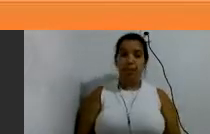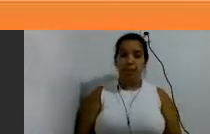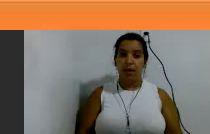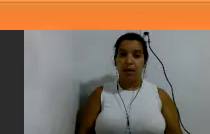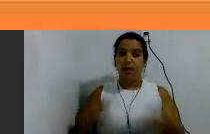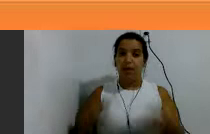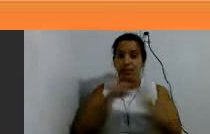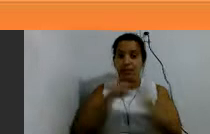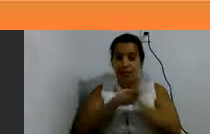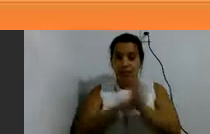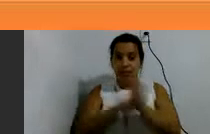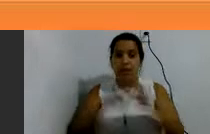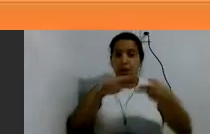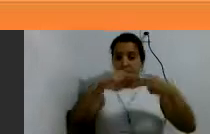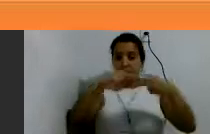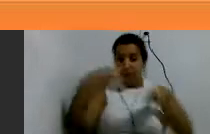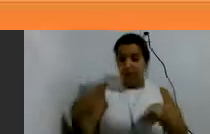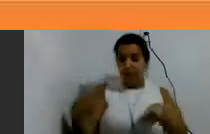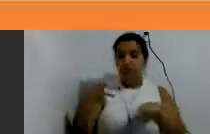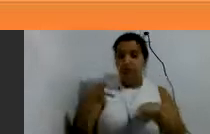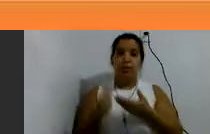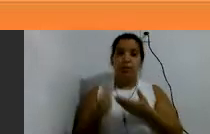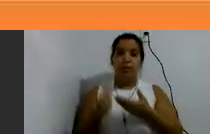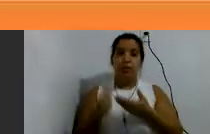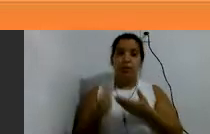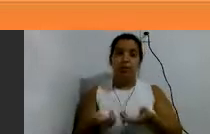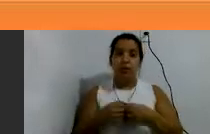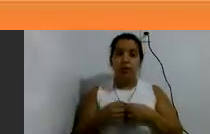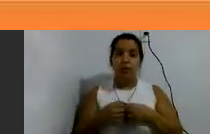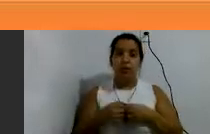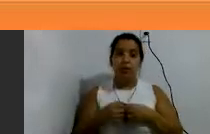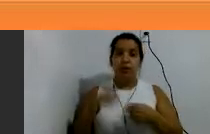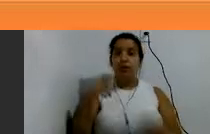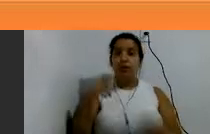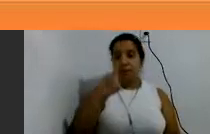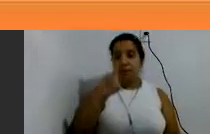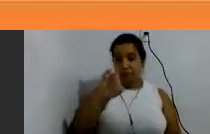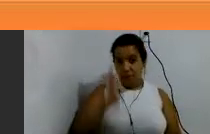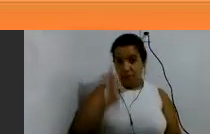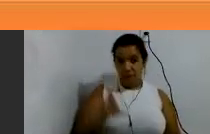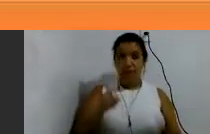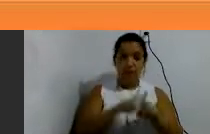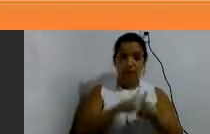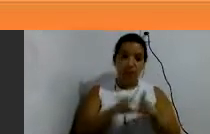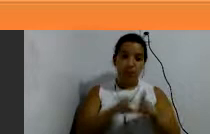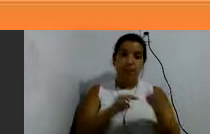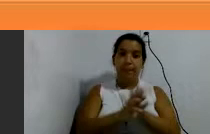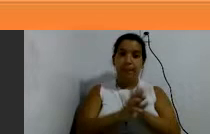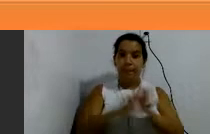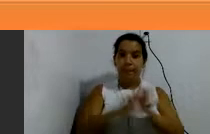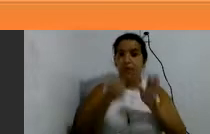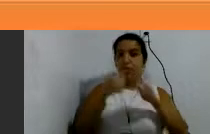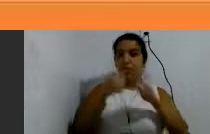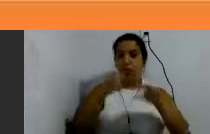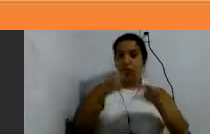DNA do parasita através de reação em cadeia da polimerase, métodos imunológicos, reação de